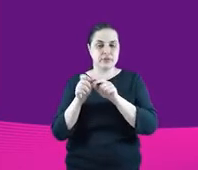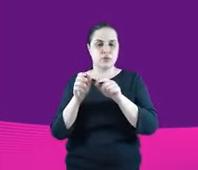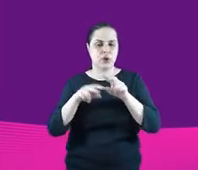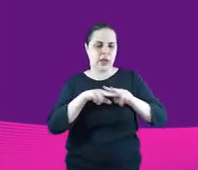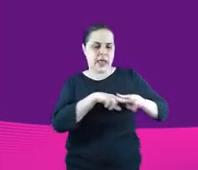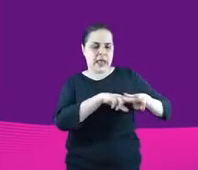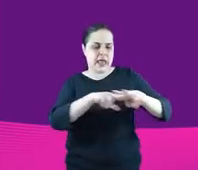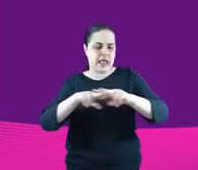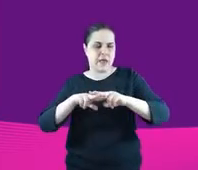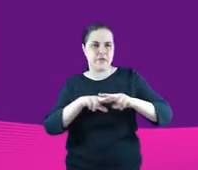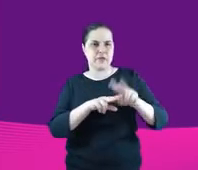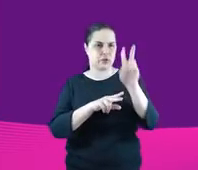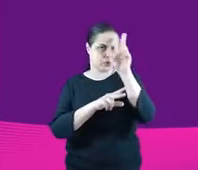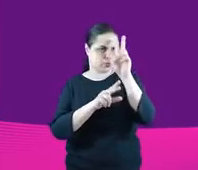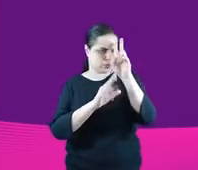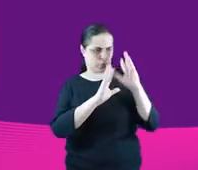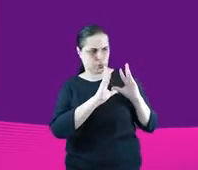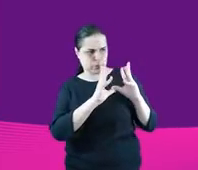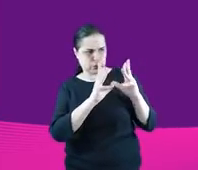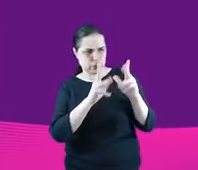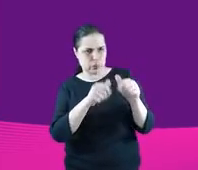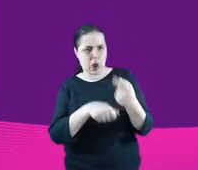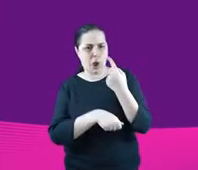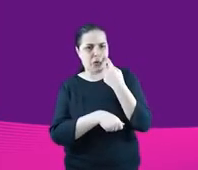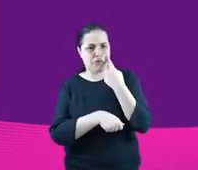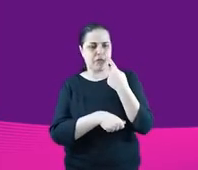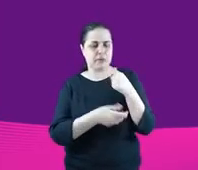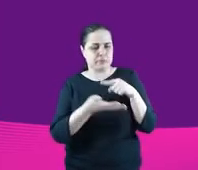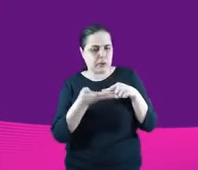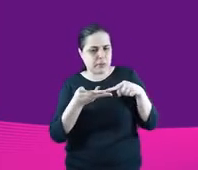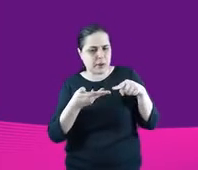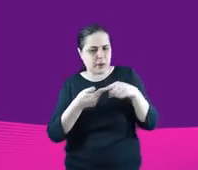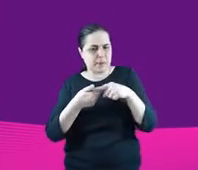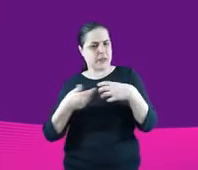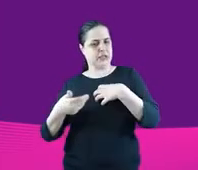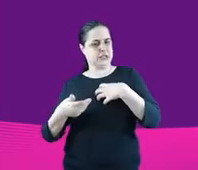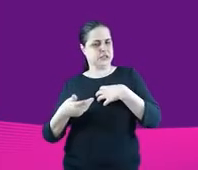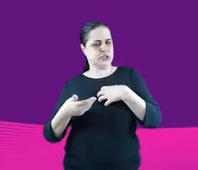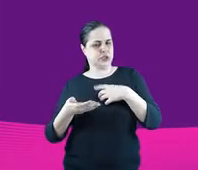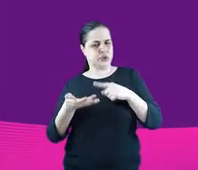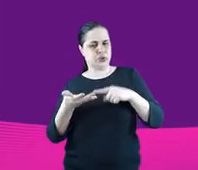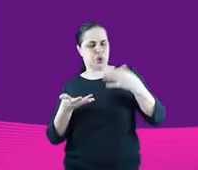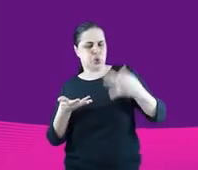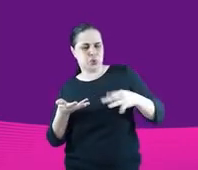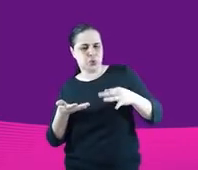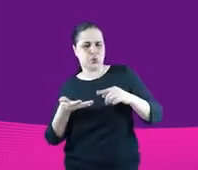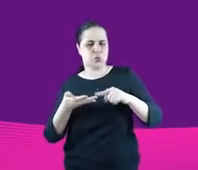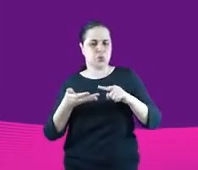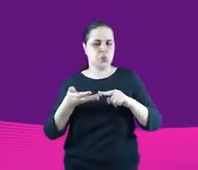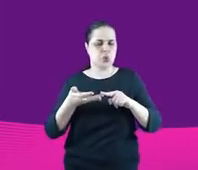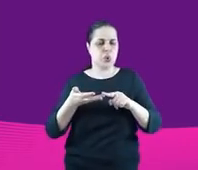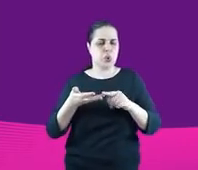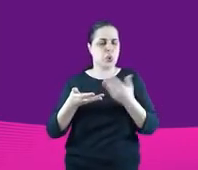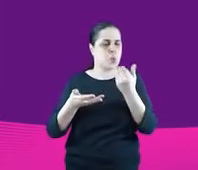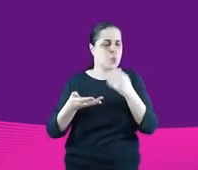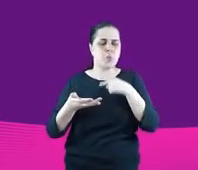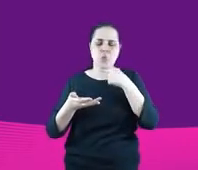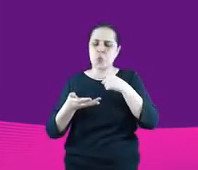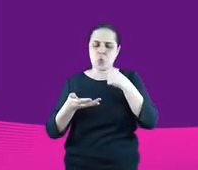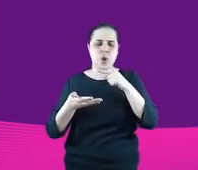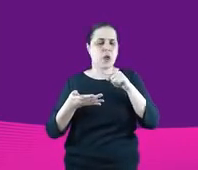sintomas possíveis de metástase e sintomas constitucionais, como anorexia, perda de peso e fadiga, que nos chamam a atenção